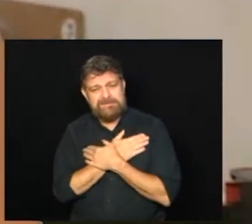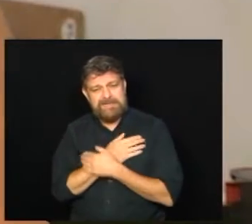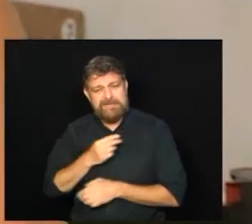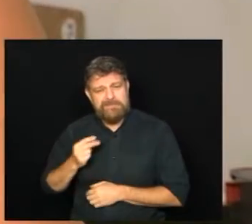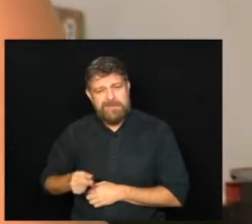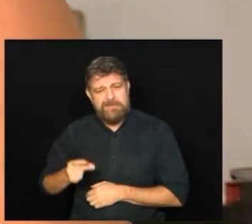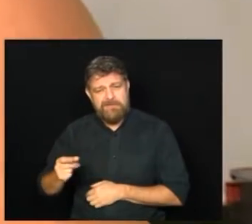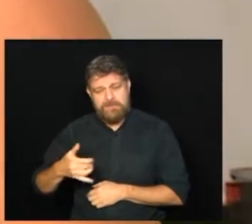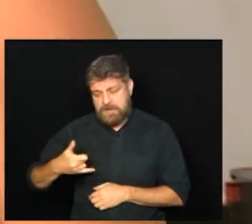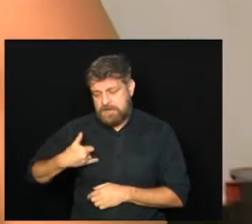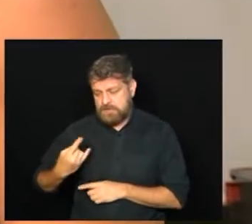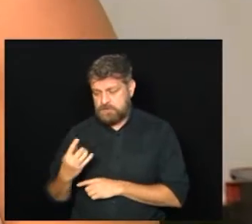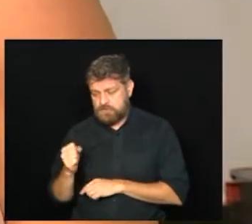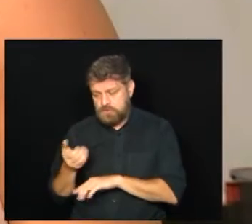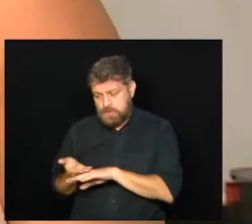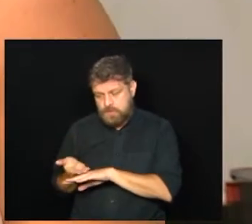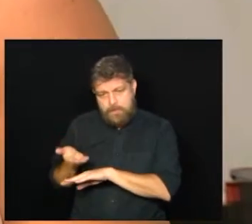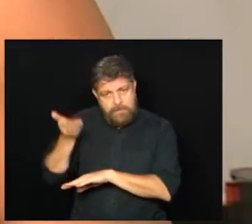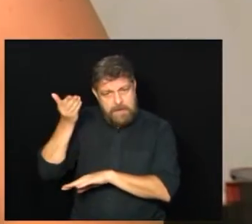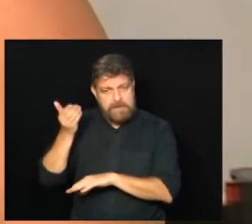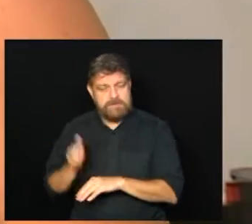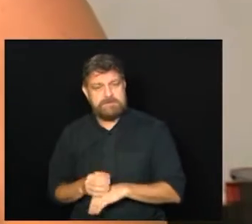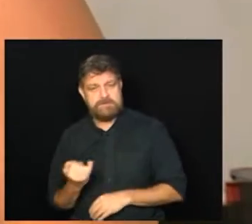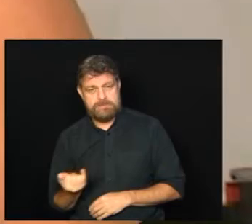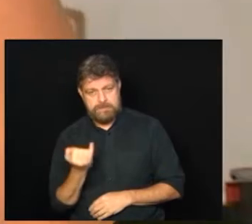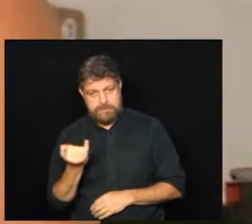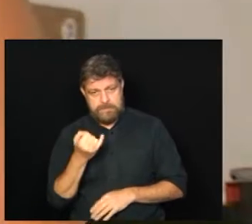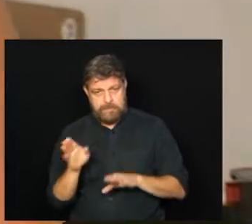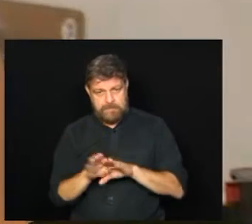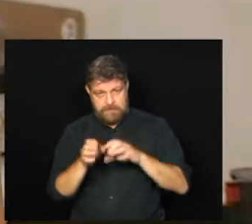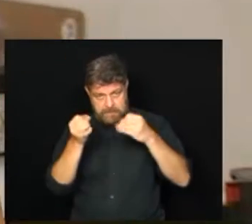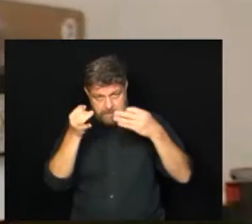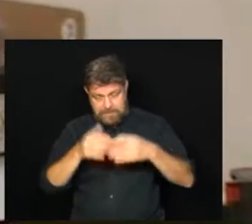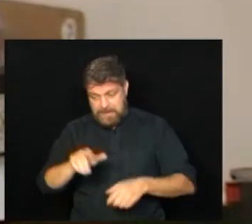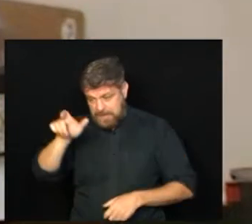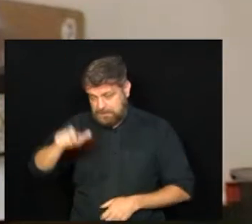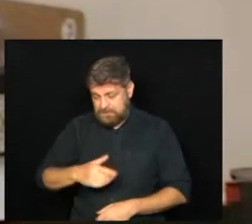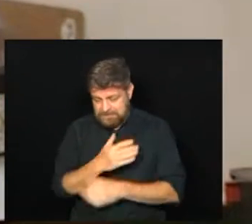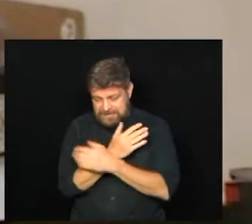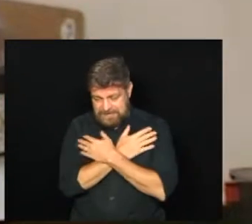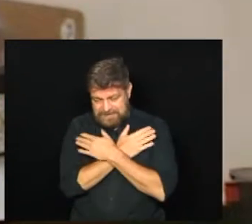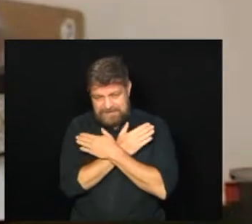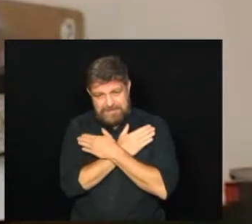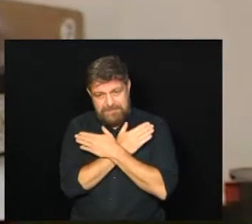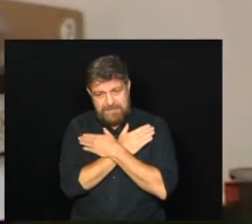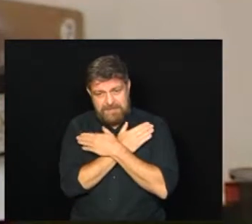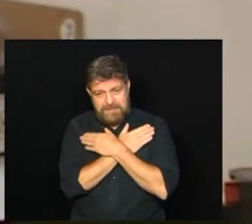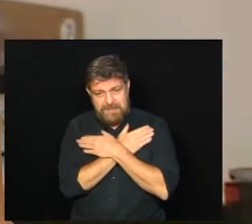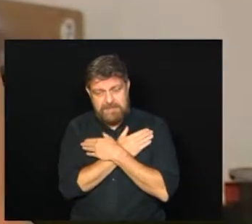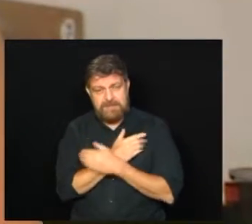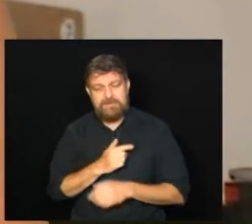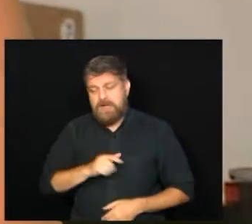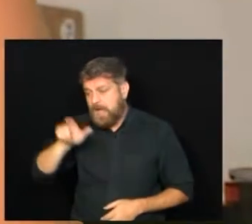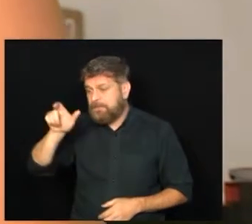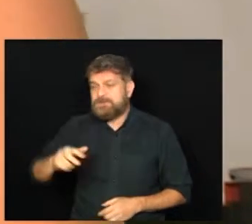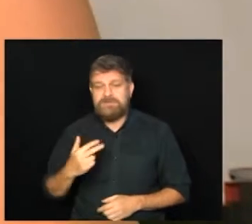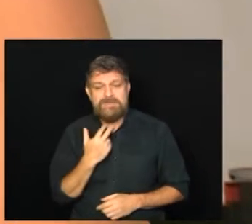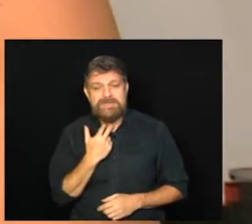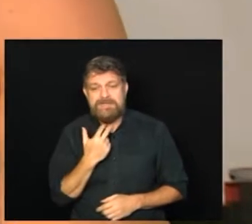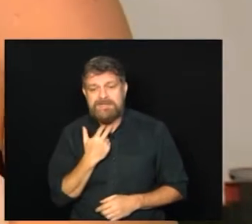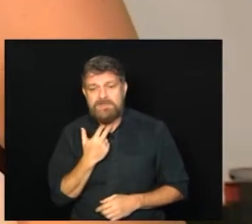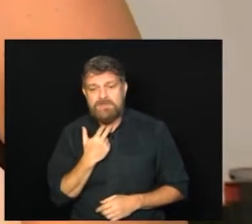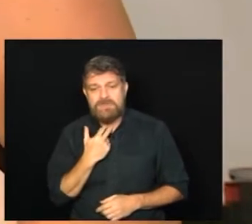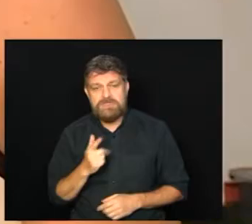maior idade. Mas é importante dizer que, mesmo na situação de desemprego, as pessoas não podem estar